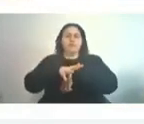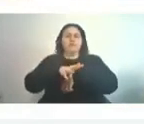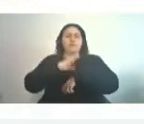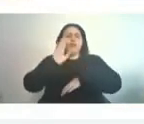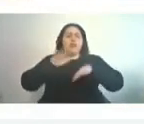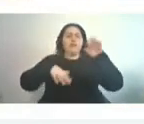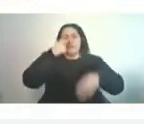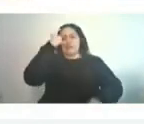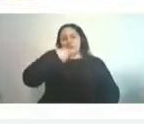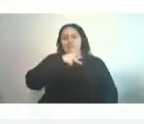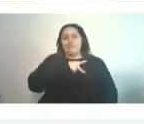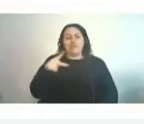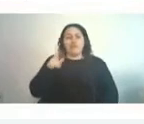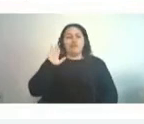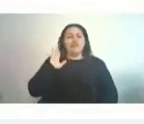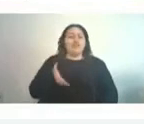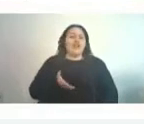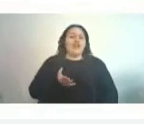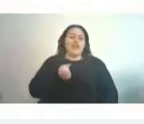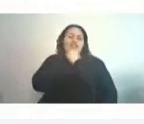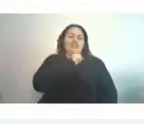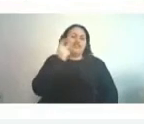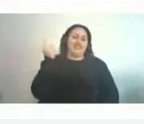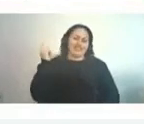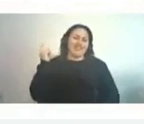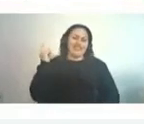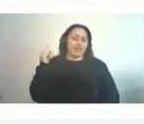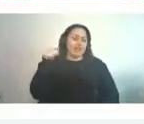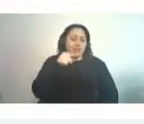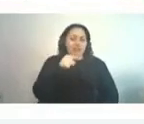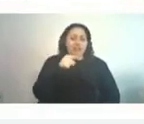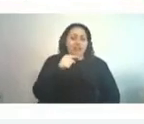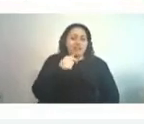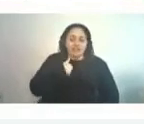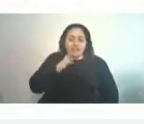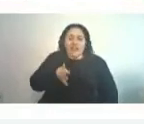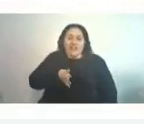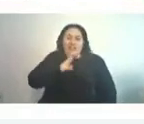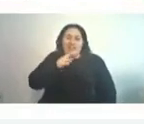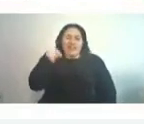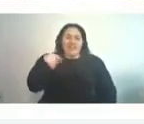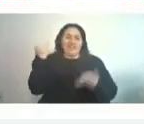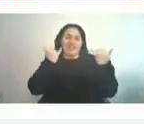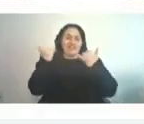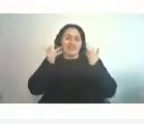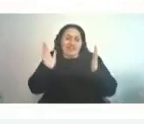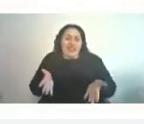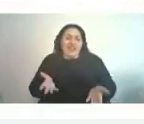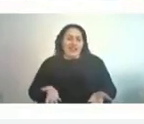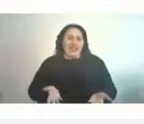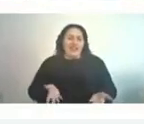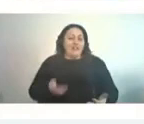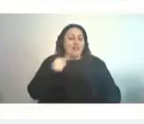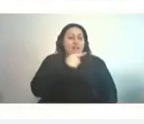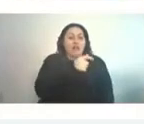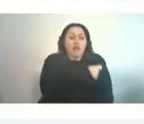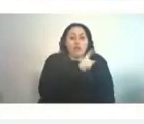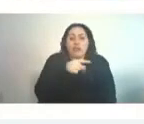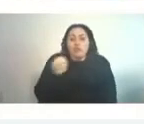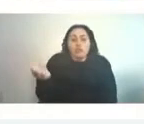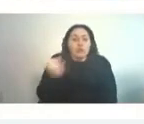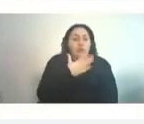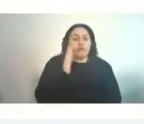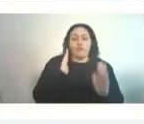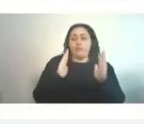o professor, mas para o aluno é novo, né? Então, o aluno está fazendo uma fase de descoberta, e quanto mais rica for